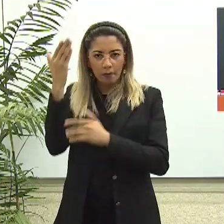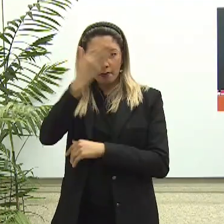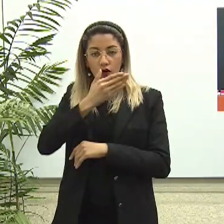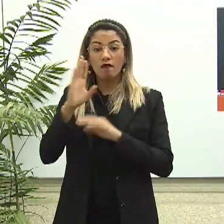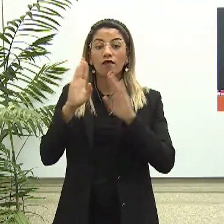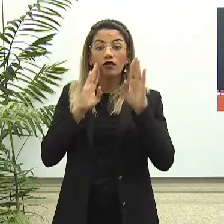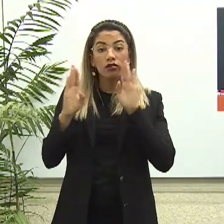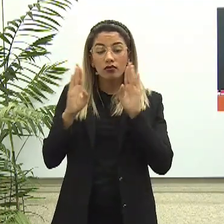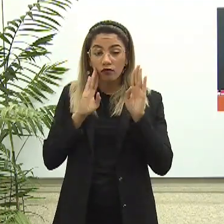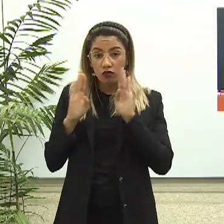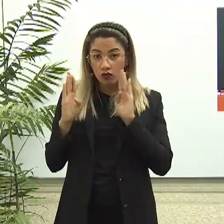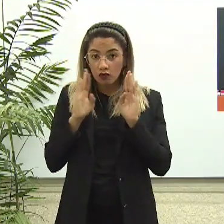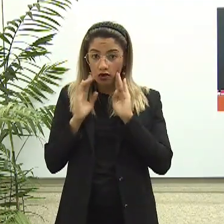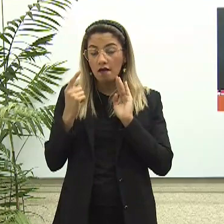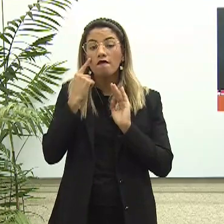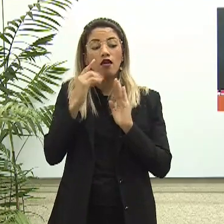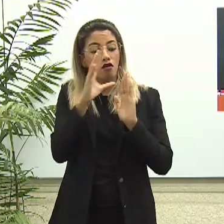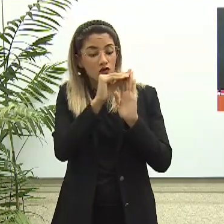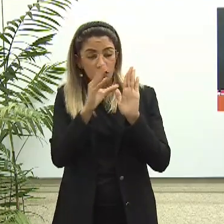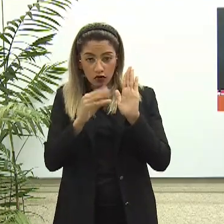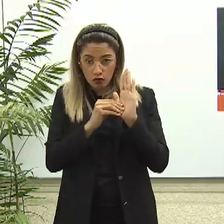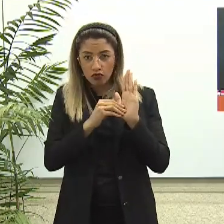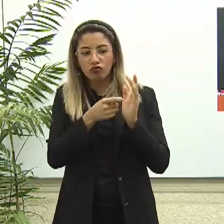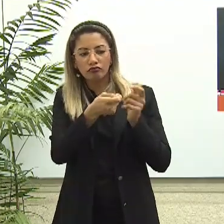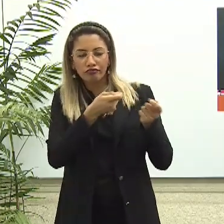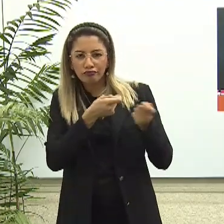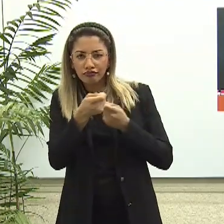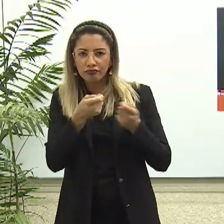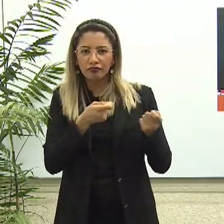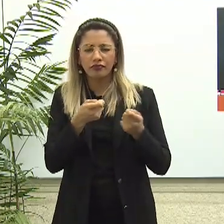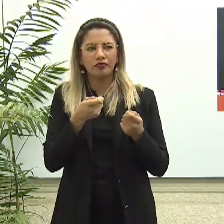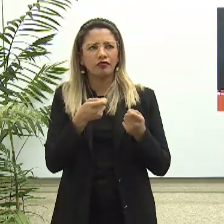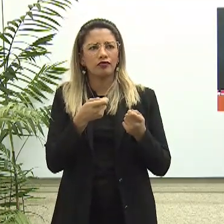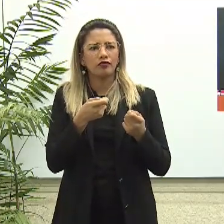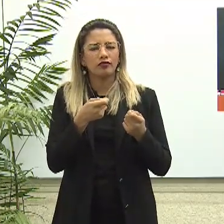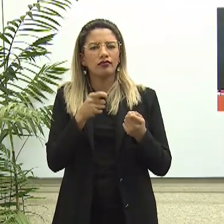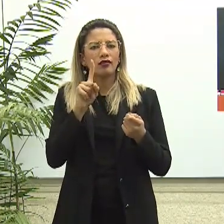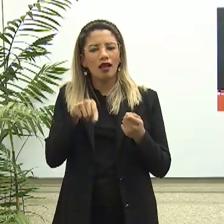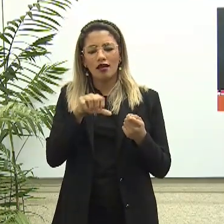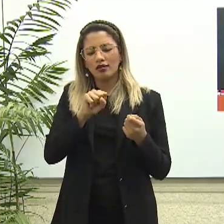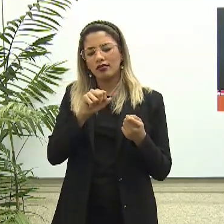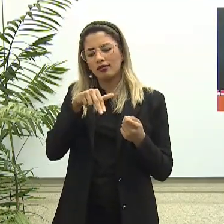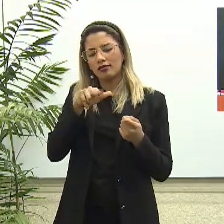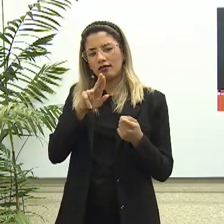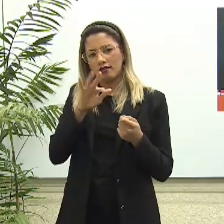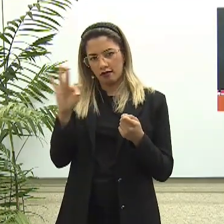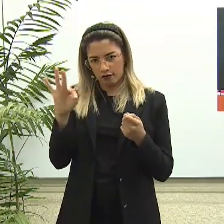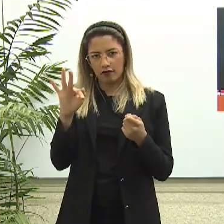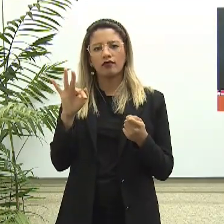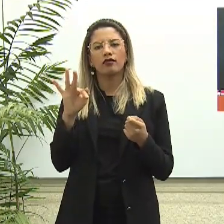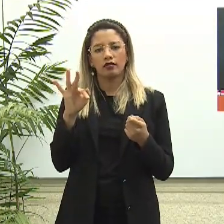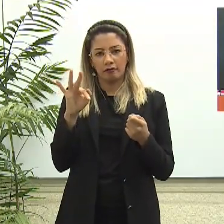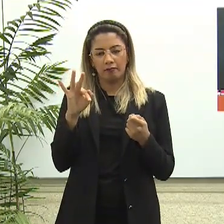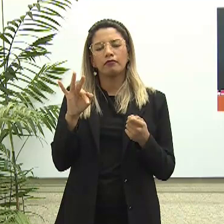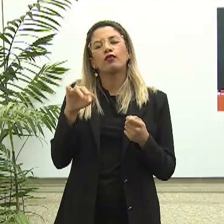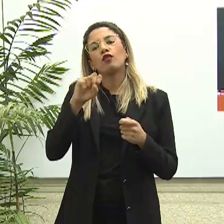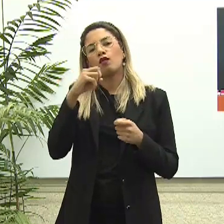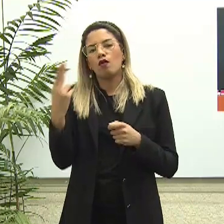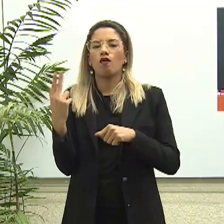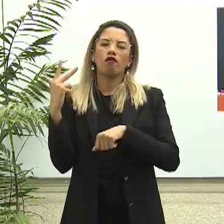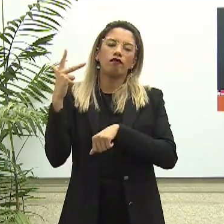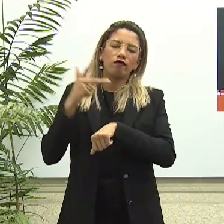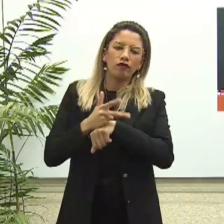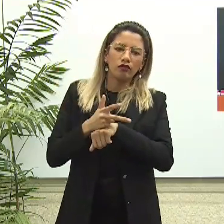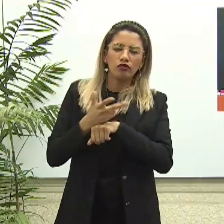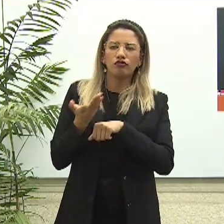dificuldade de moderar conteúdo de SMU smuff que fala Snuff ou Snuff MOV ou